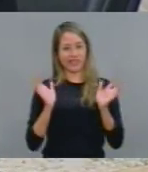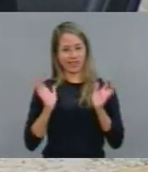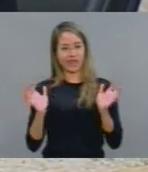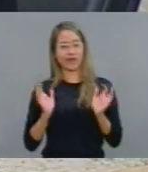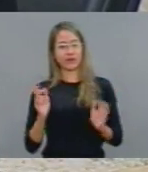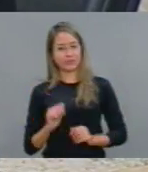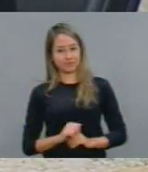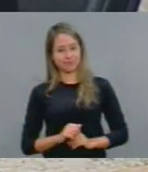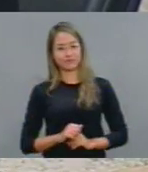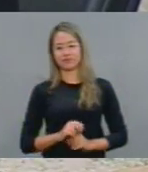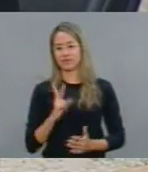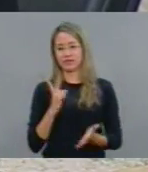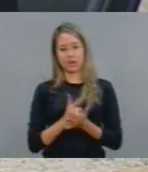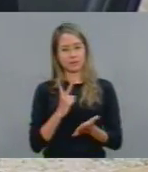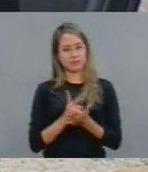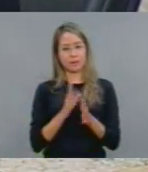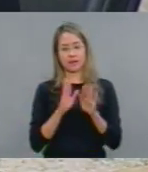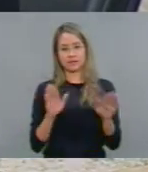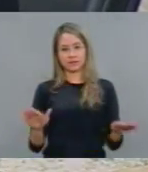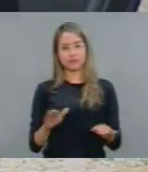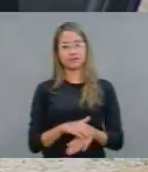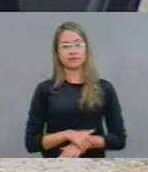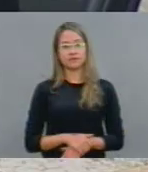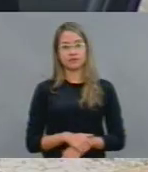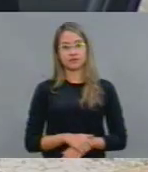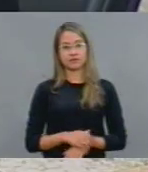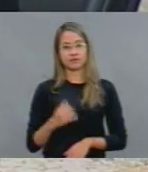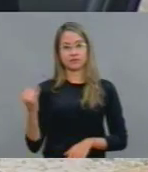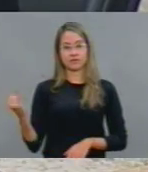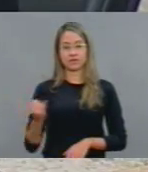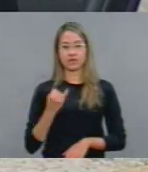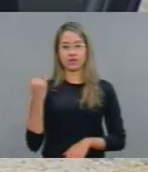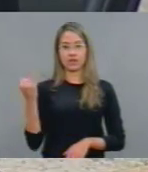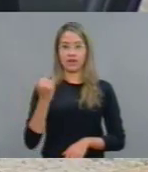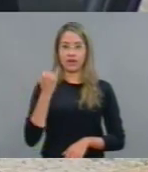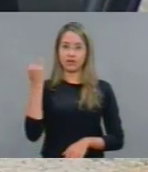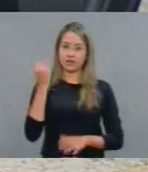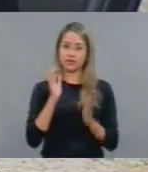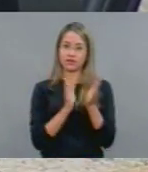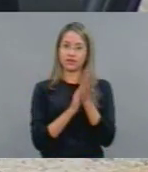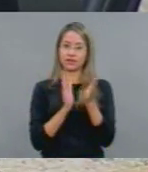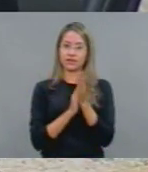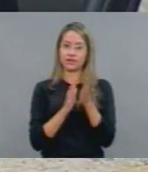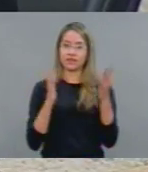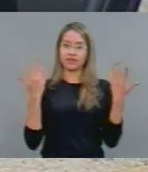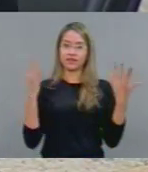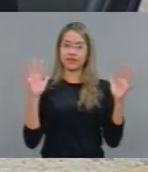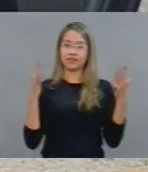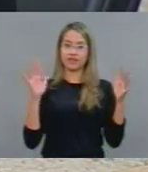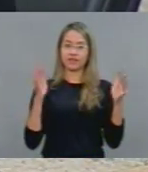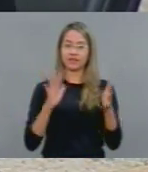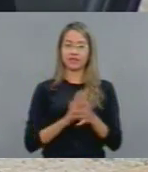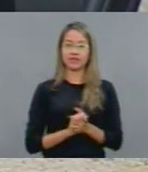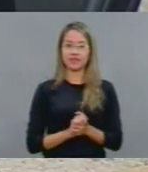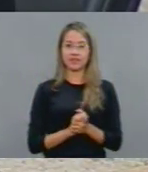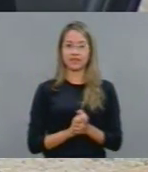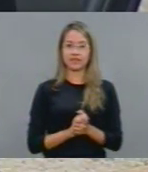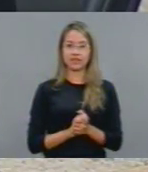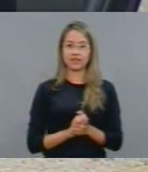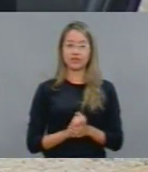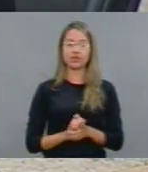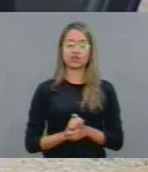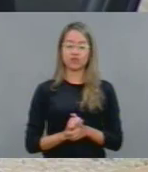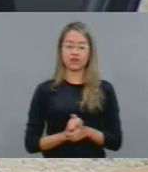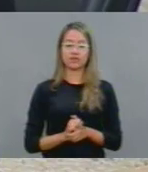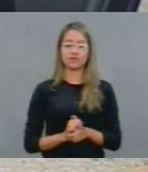nosso país que está em debate. É importante que a gente tome conhecimento disso. Portanto, parabenizo a Vossa Excelência pelo esse vosso pronunciamento.